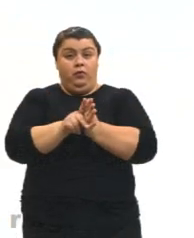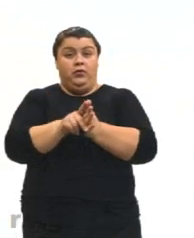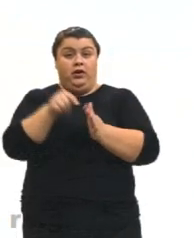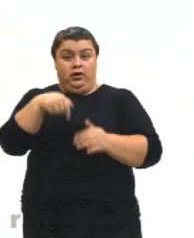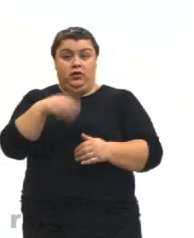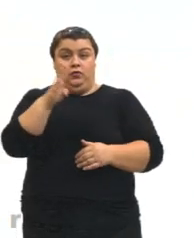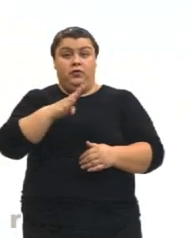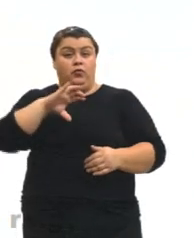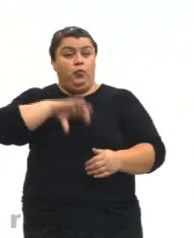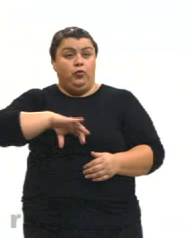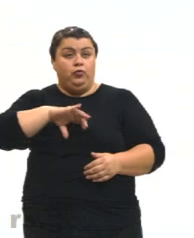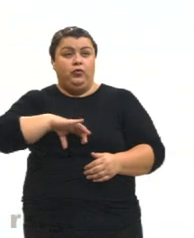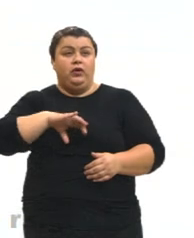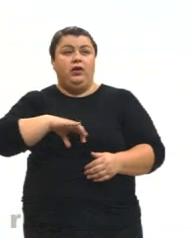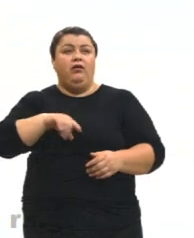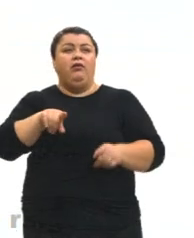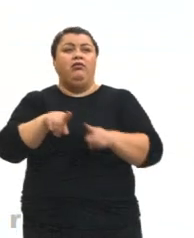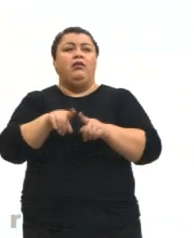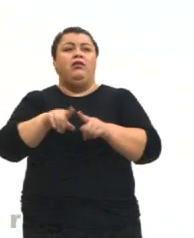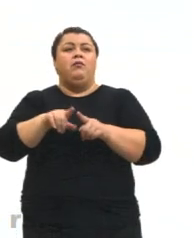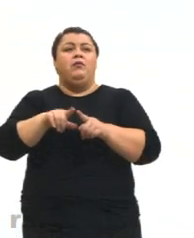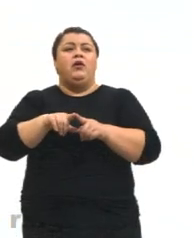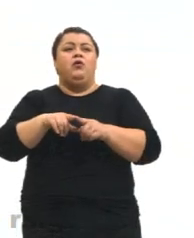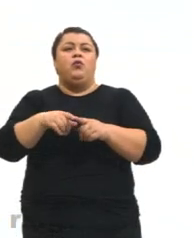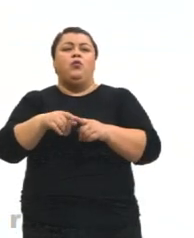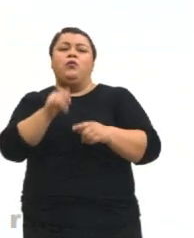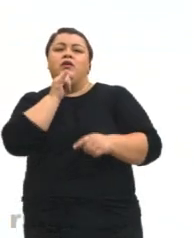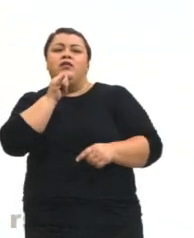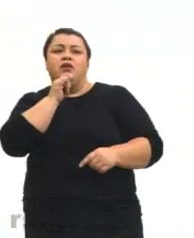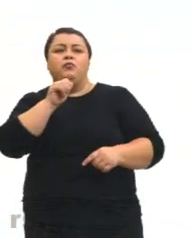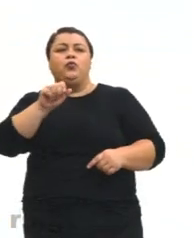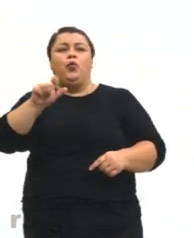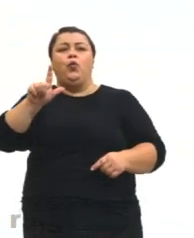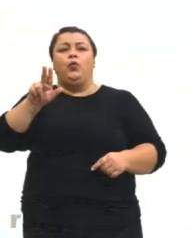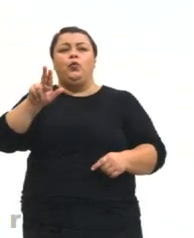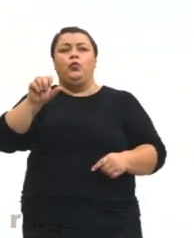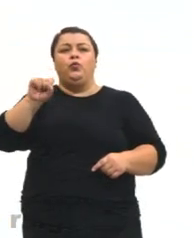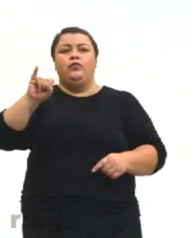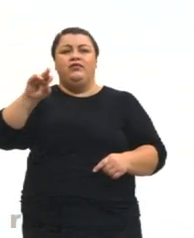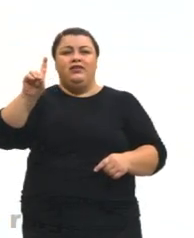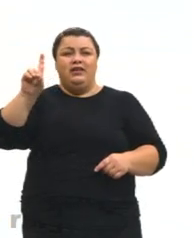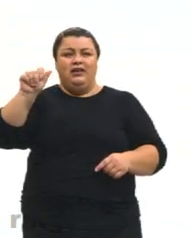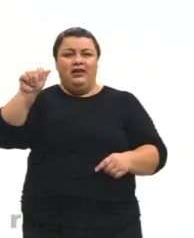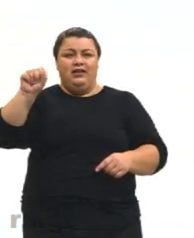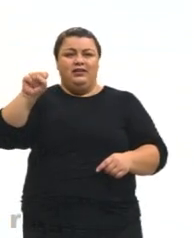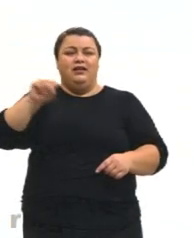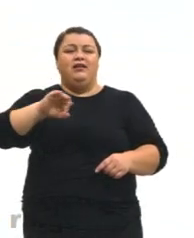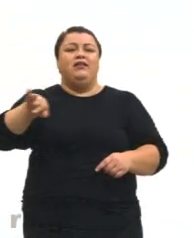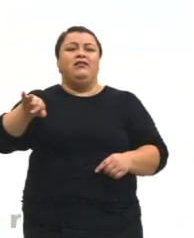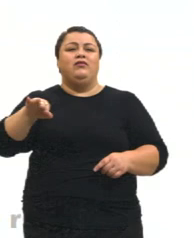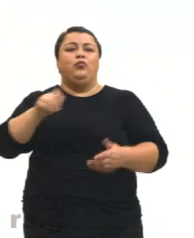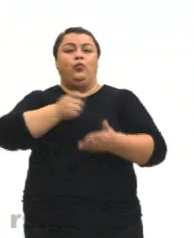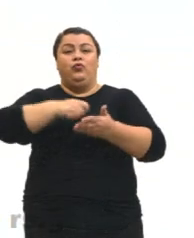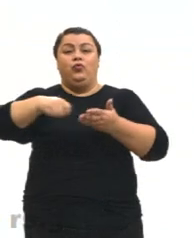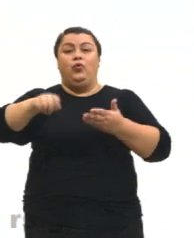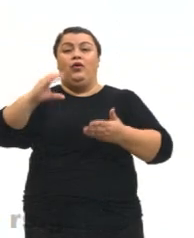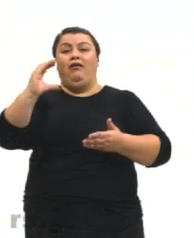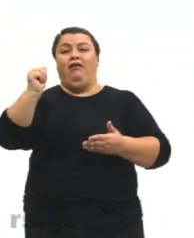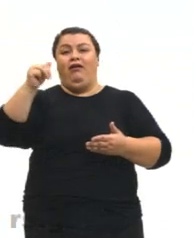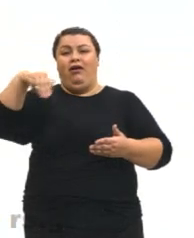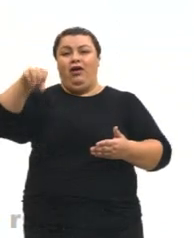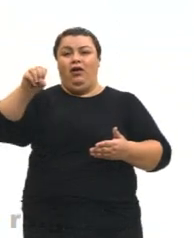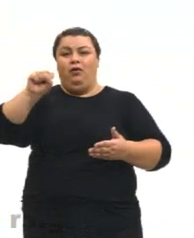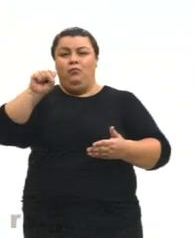aqui a gente tem um exemplo dos Lusíadas de Camões é aonde o uso desses latinismos dessas palavras de origem Latina era